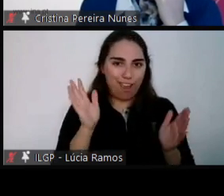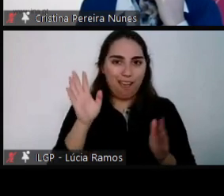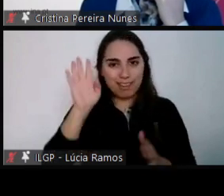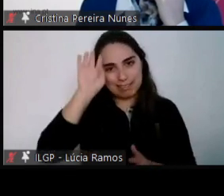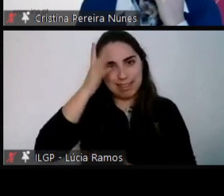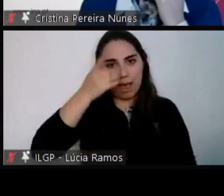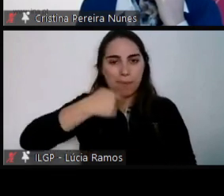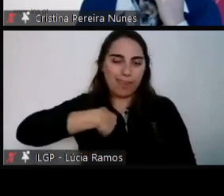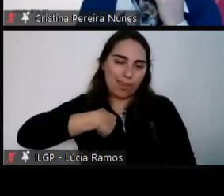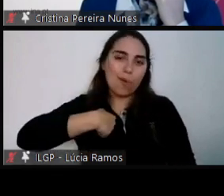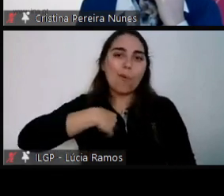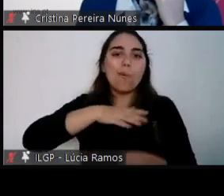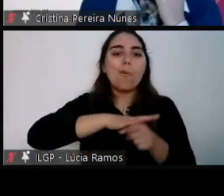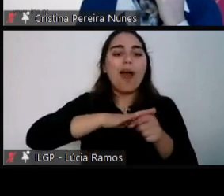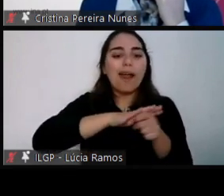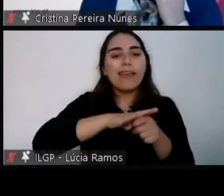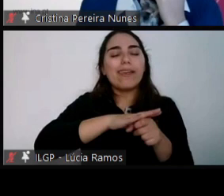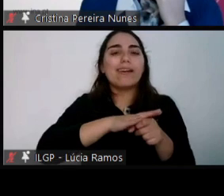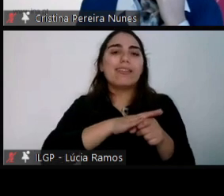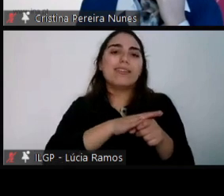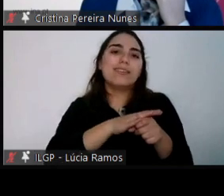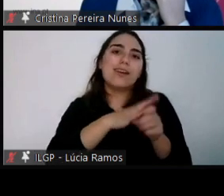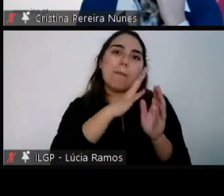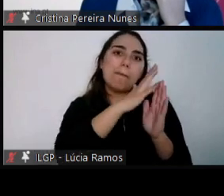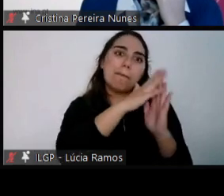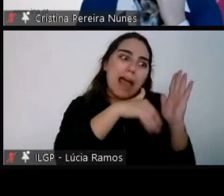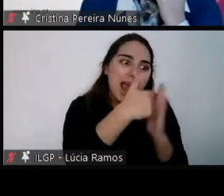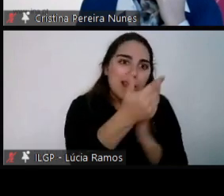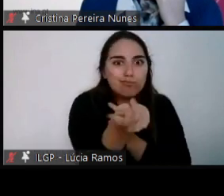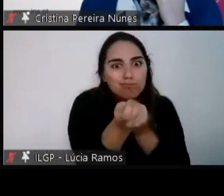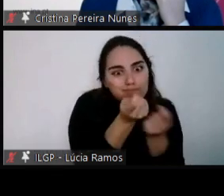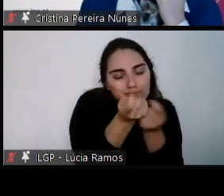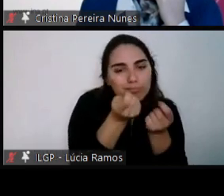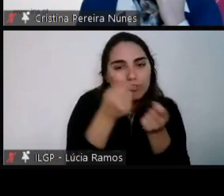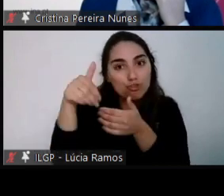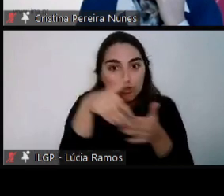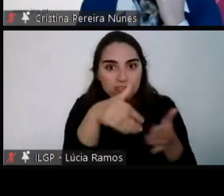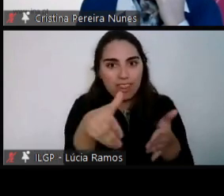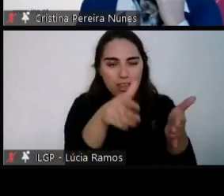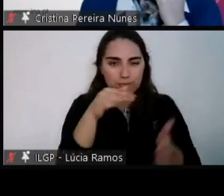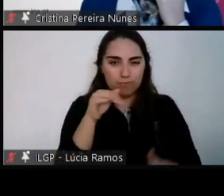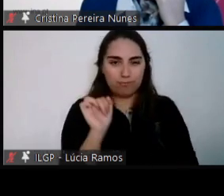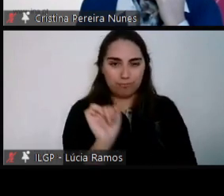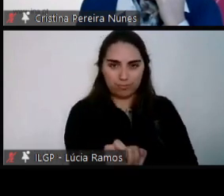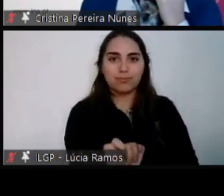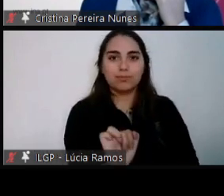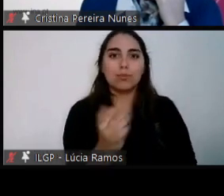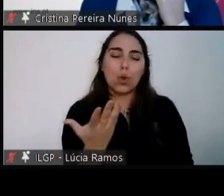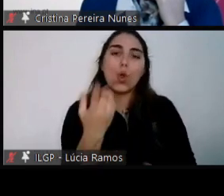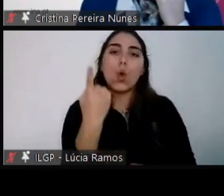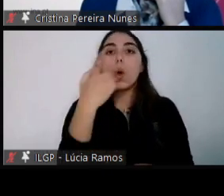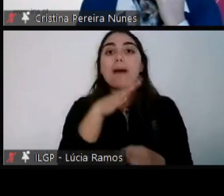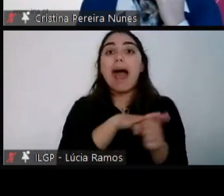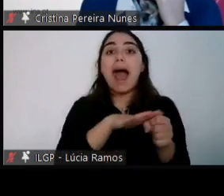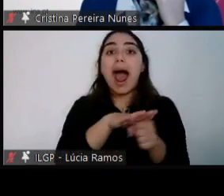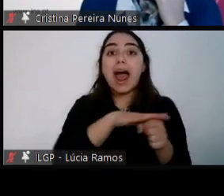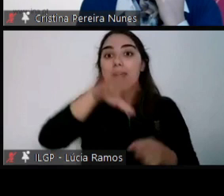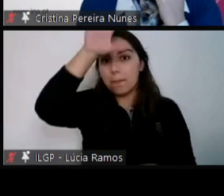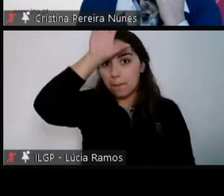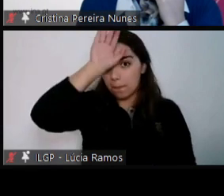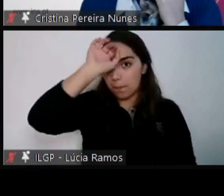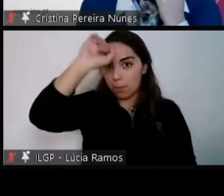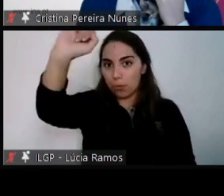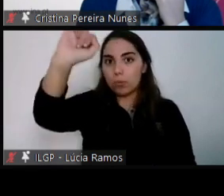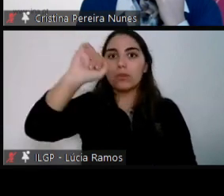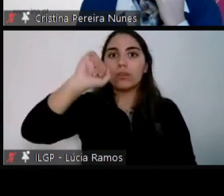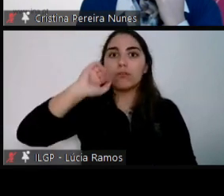planeamento estratégico. Nós, quando fazemos uma análise de SWOT, uma das principais ameaças que é colocada no contexto da área pública é a velocidade de atualização